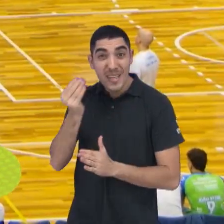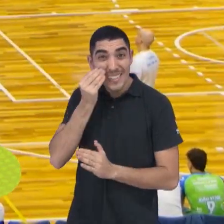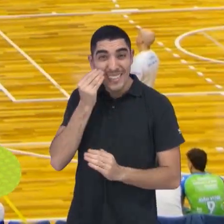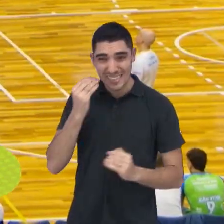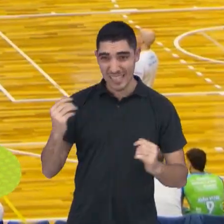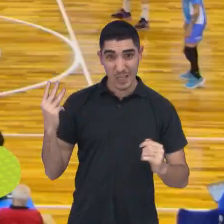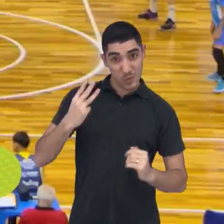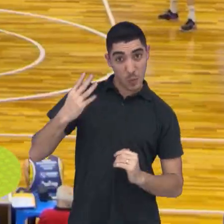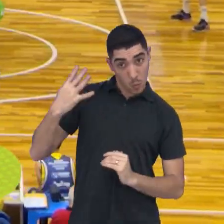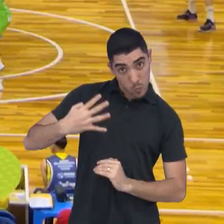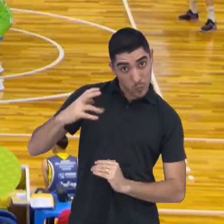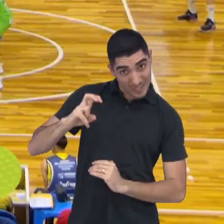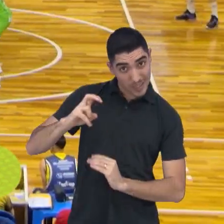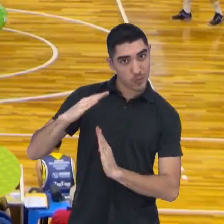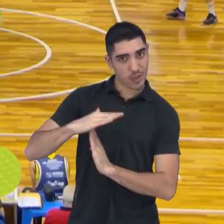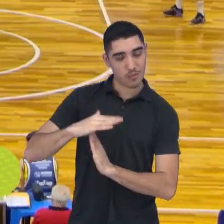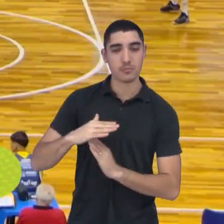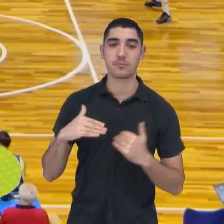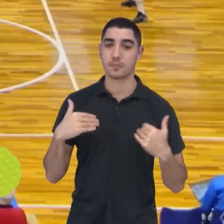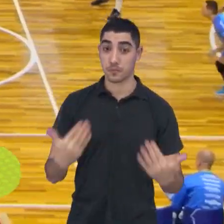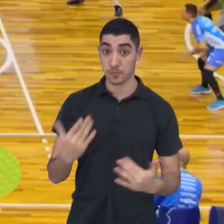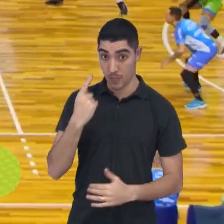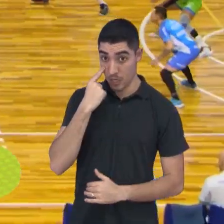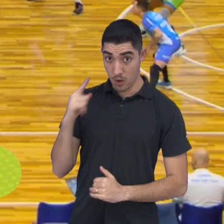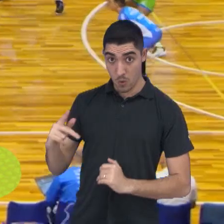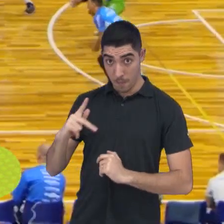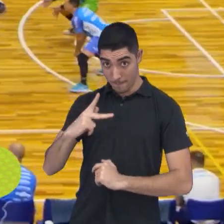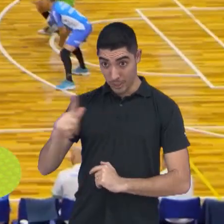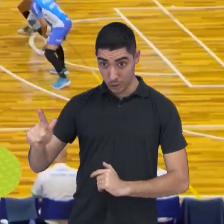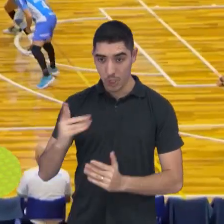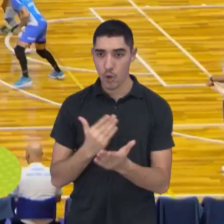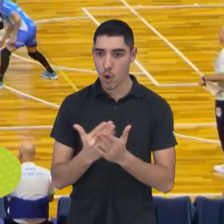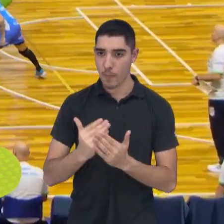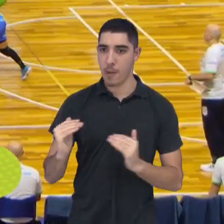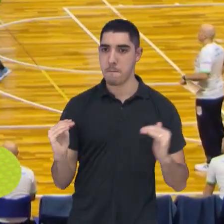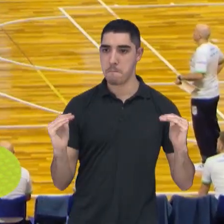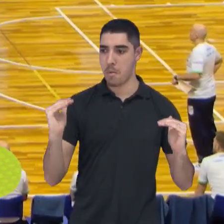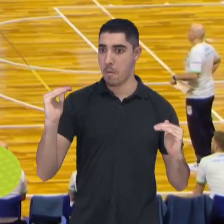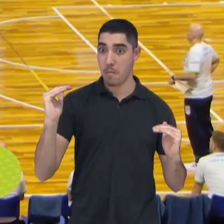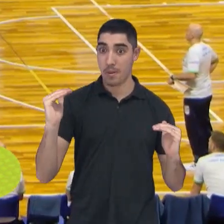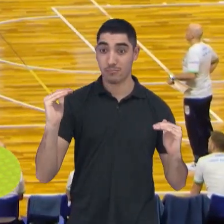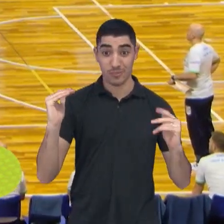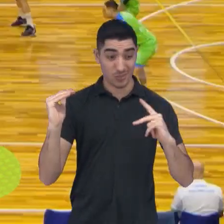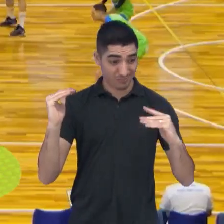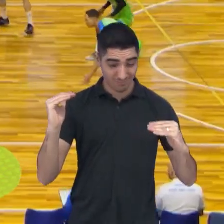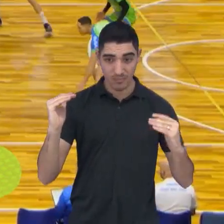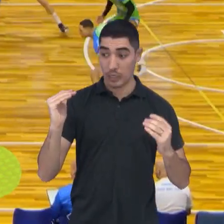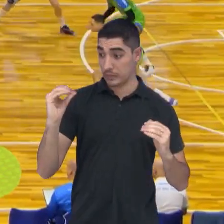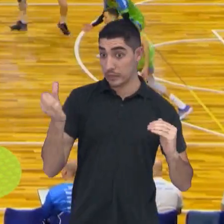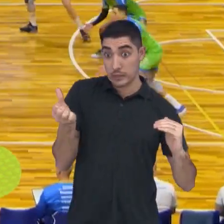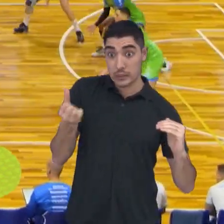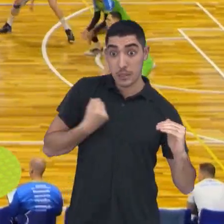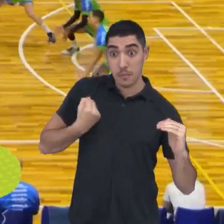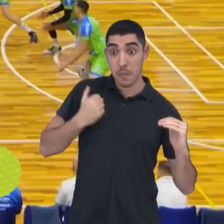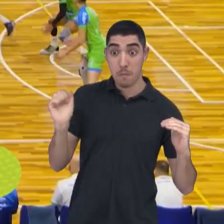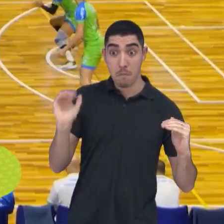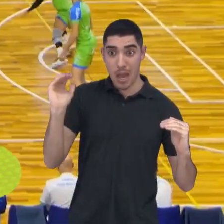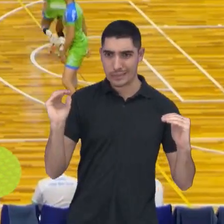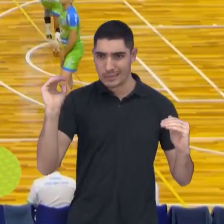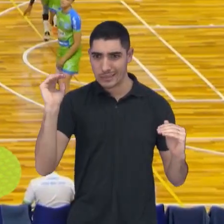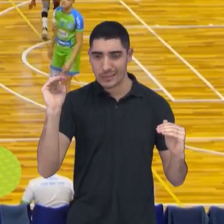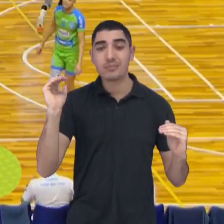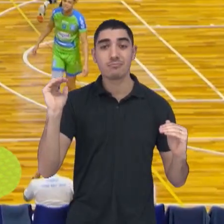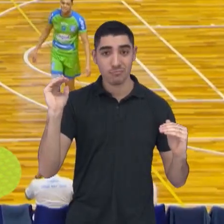para o tie-break. A vantagem dos visitantes no período chegou a ser de 6 pontos. Praticamente tudo